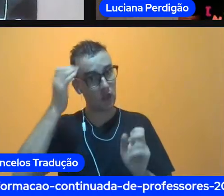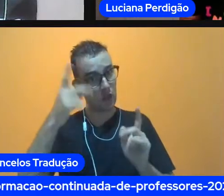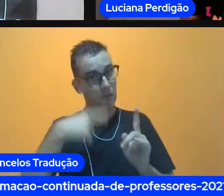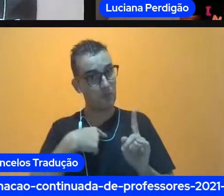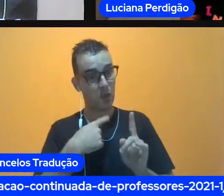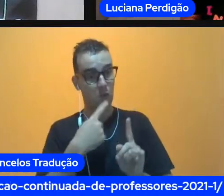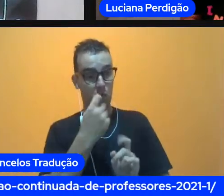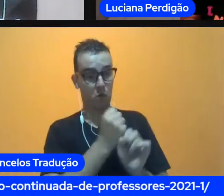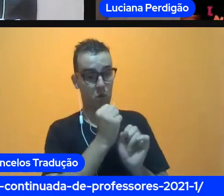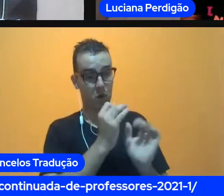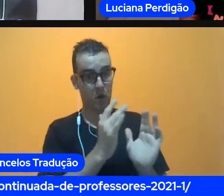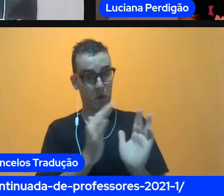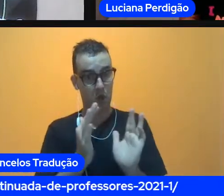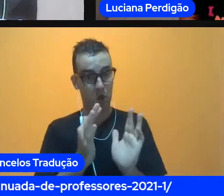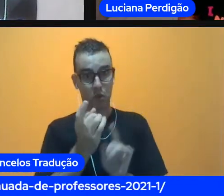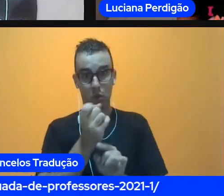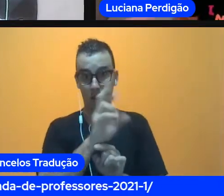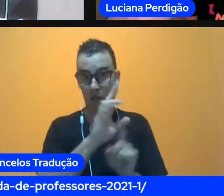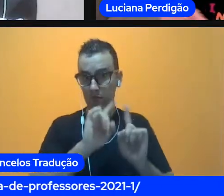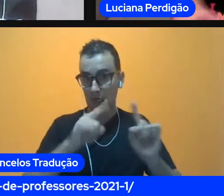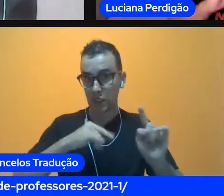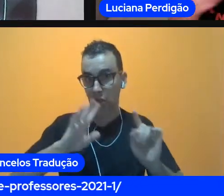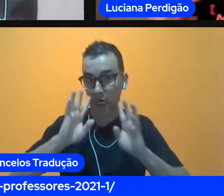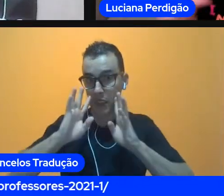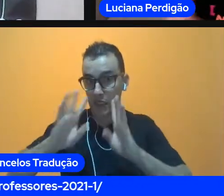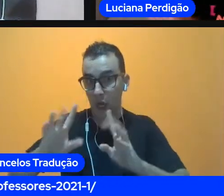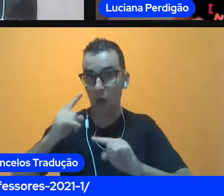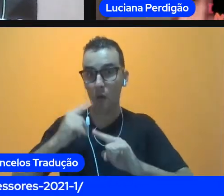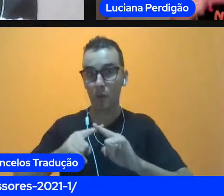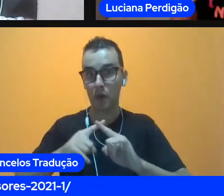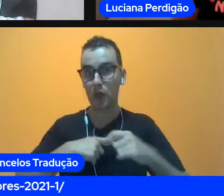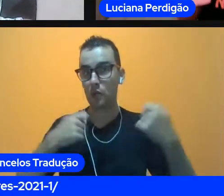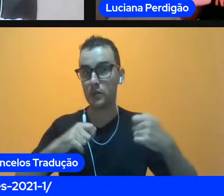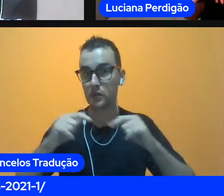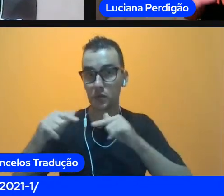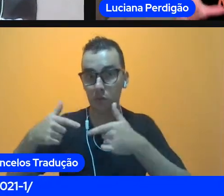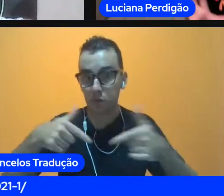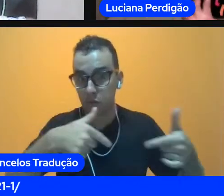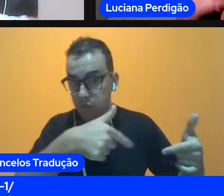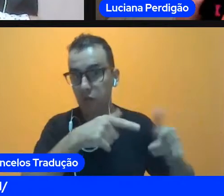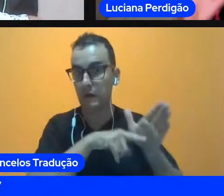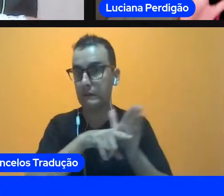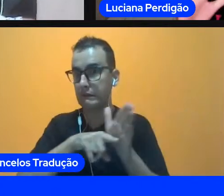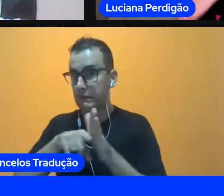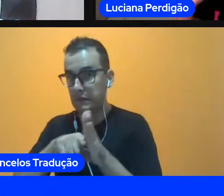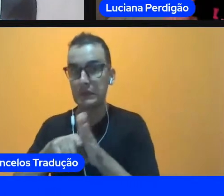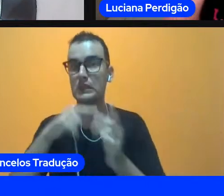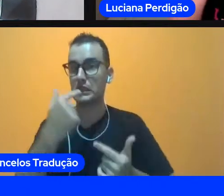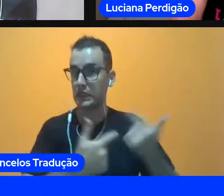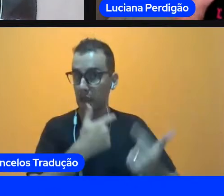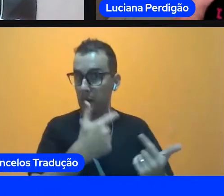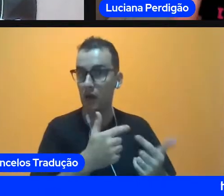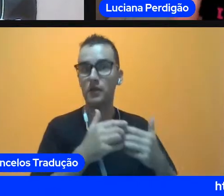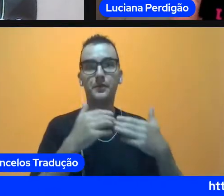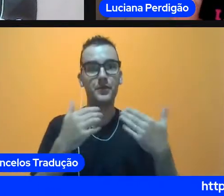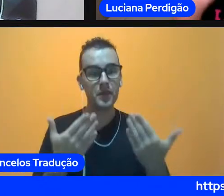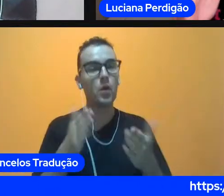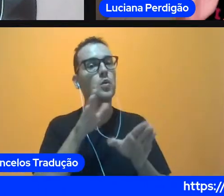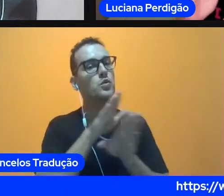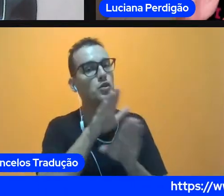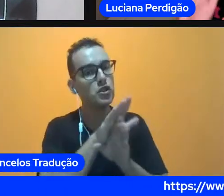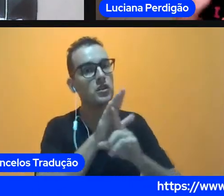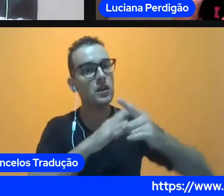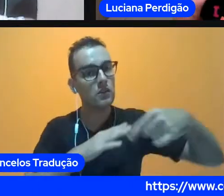ano ainda do doutorado, mas eu já estou ligada que eu tenho que ir, então assim, não deixe, comece, vai